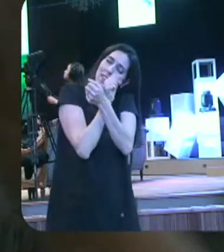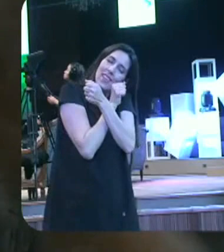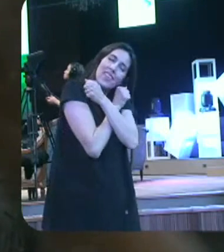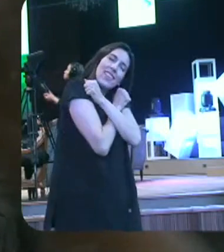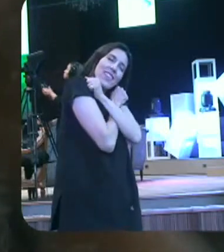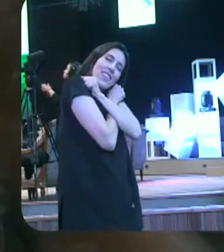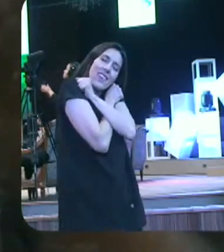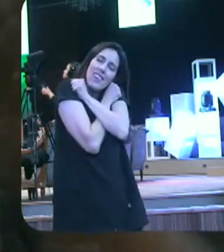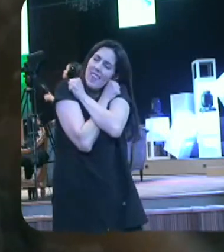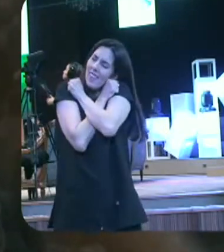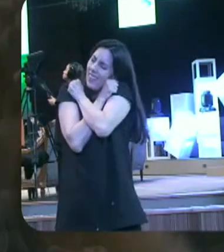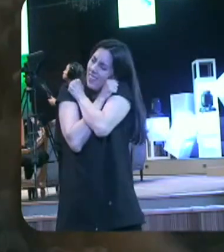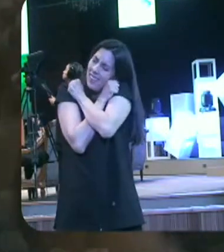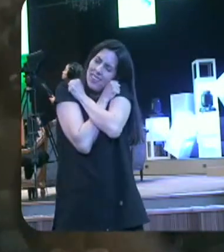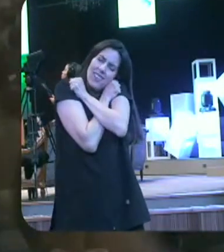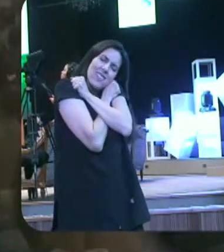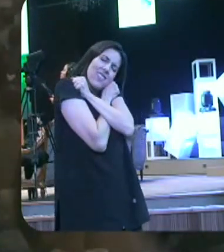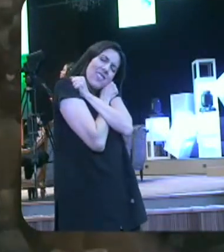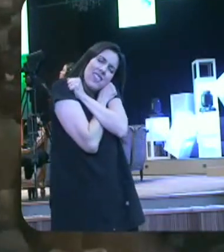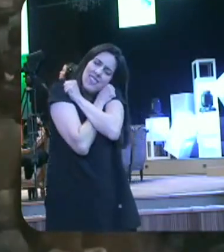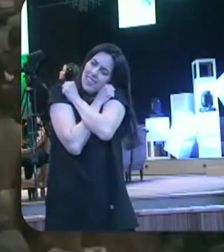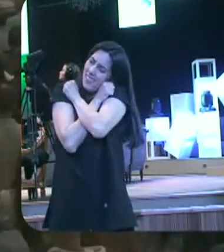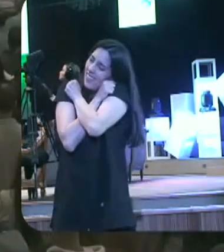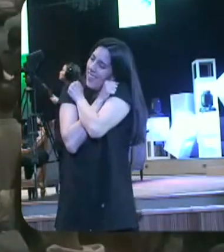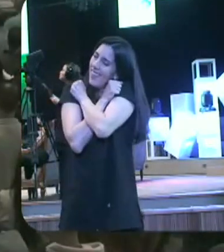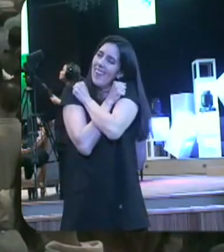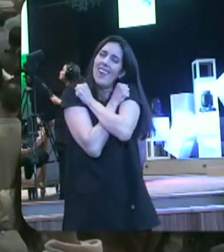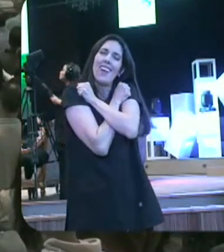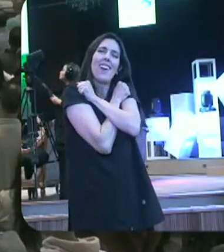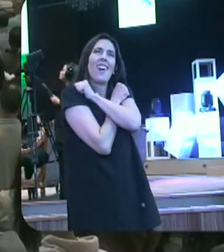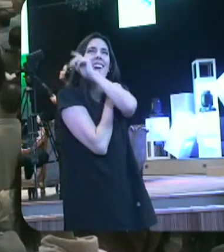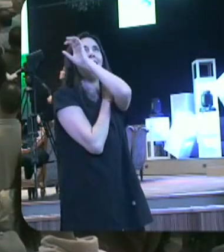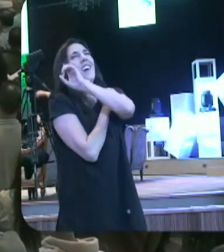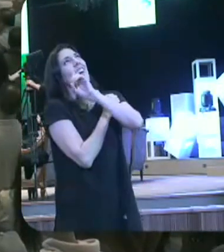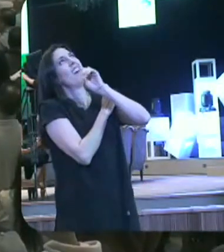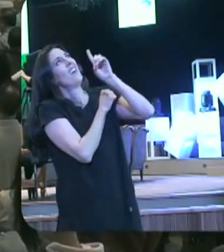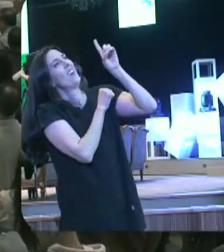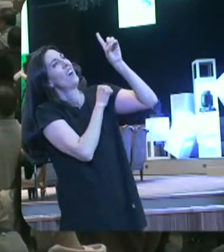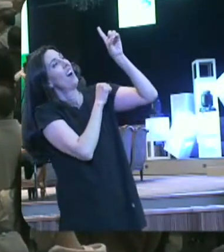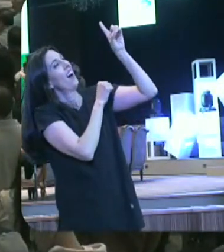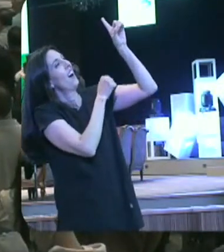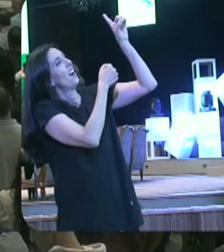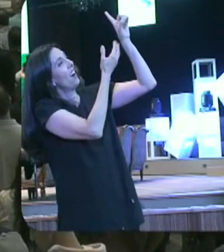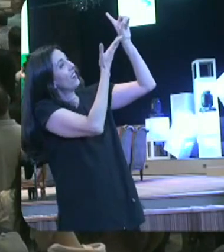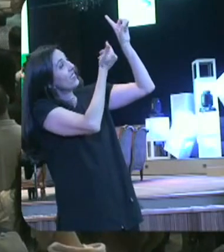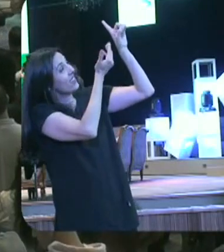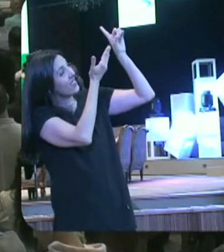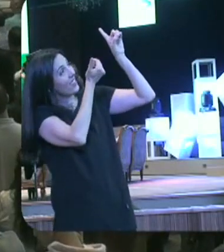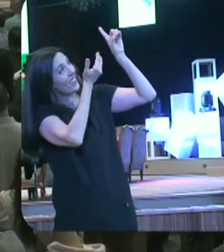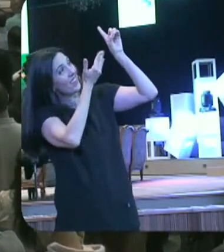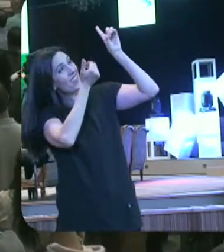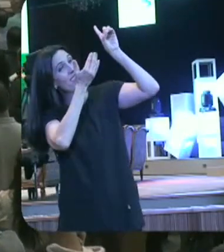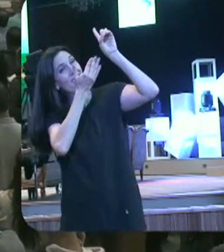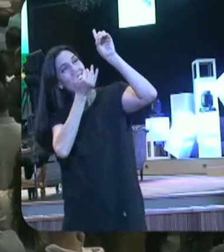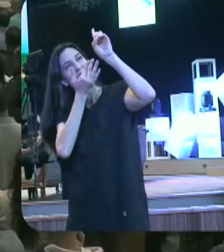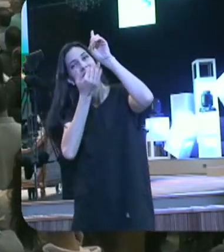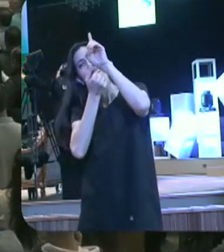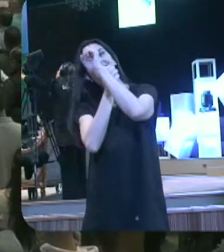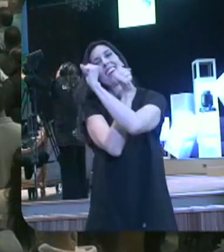Abraça-me. Oh, aleluia. É Jesus que abraça a gente.